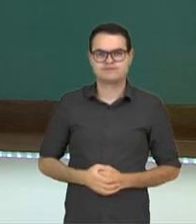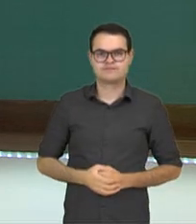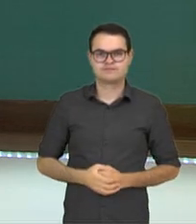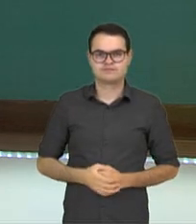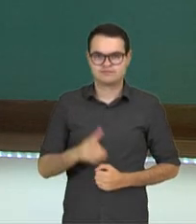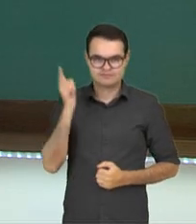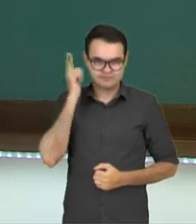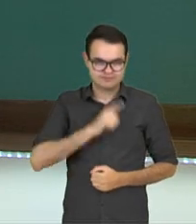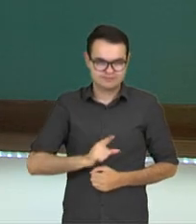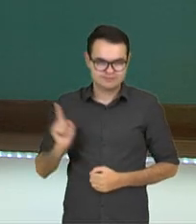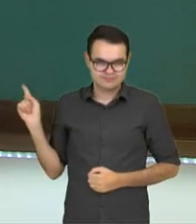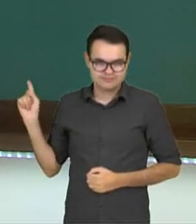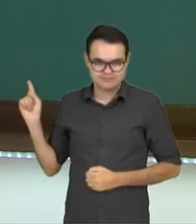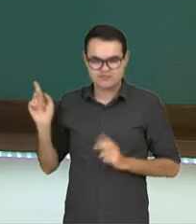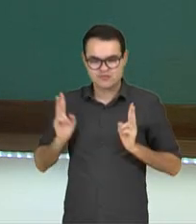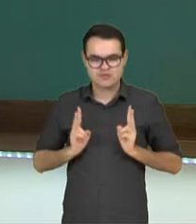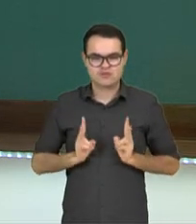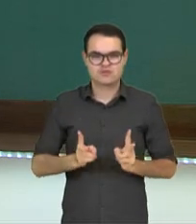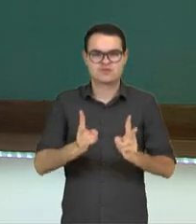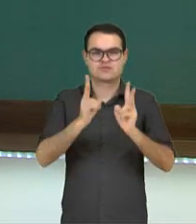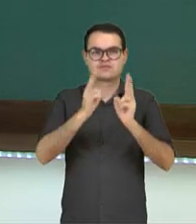Acertou essa? Vamos adiante?